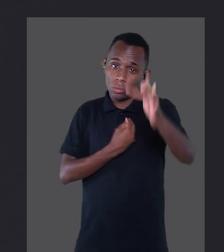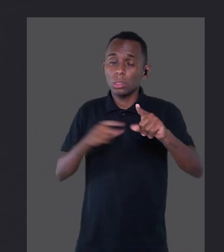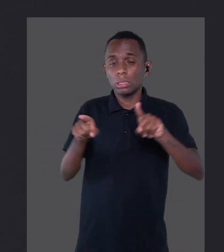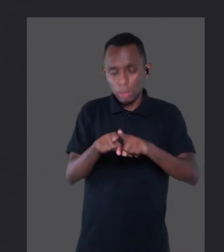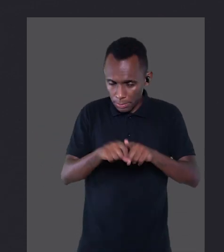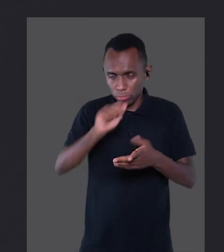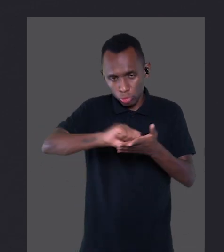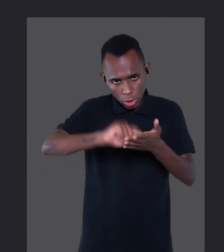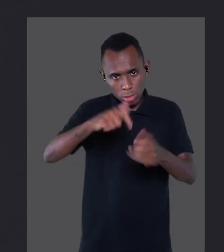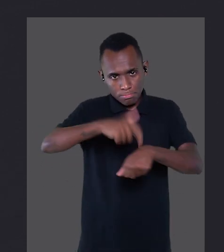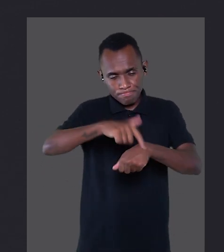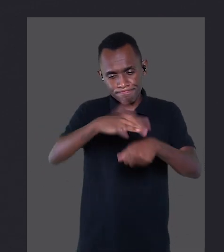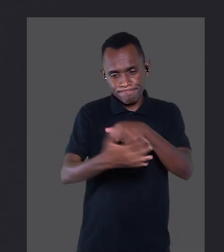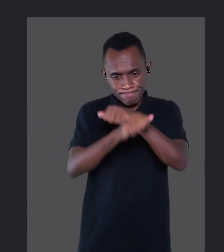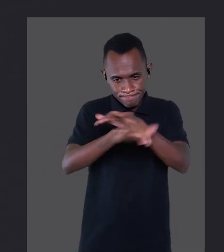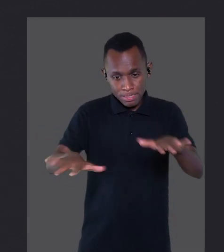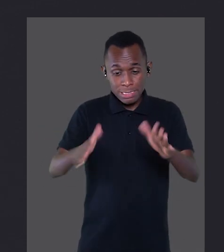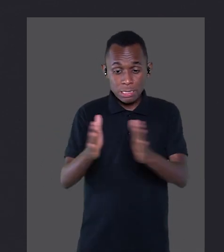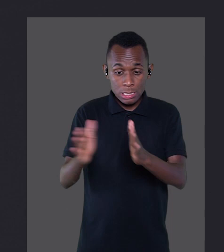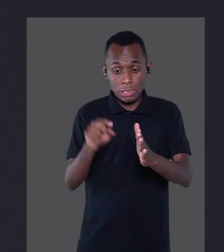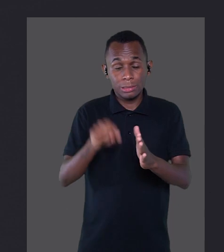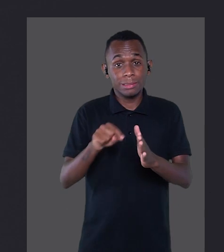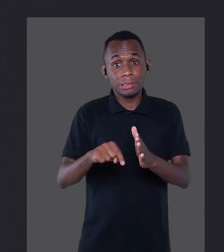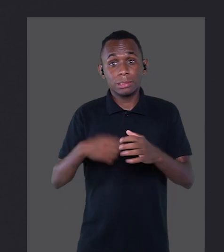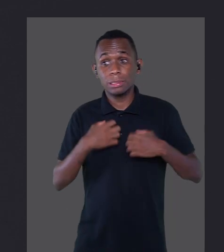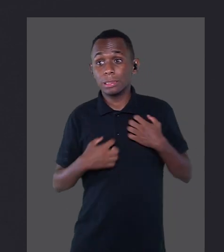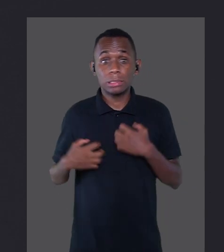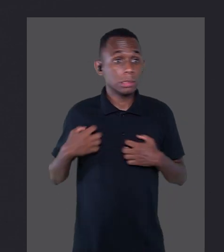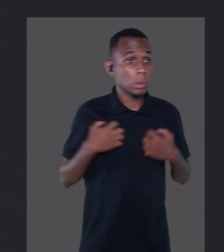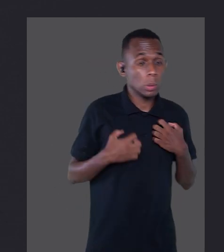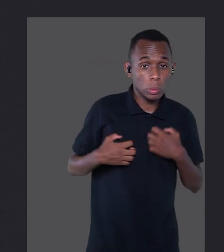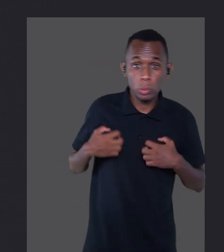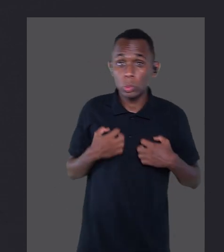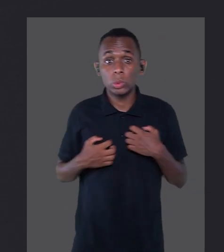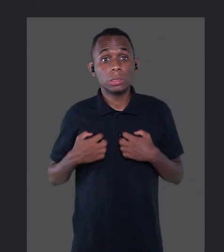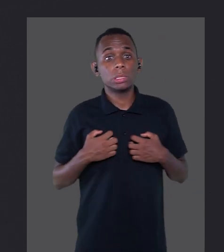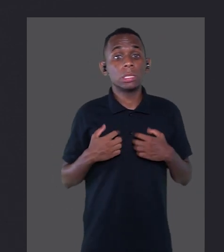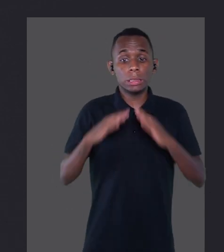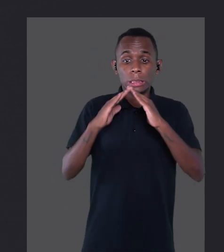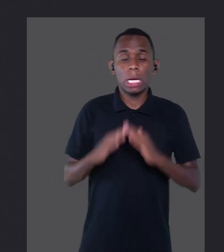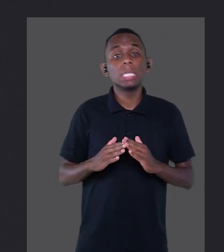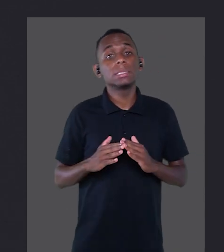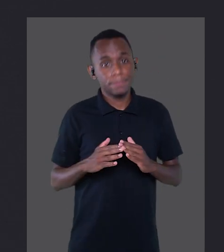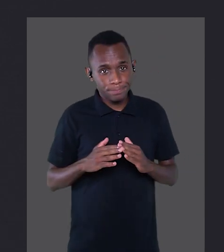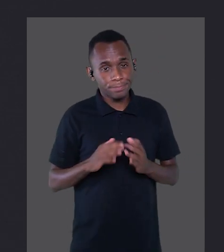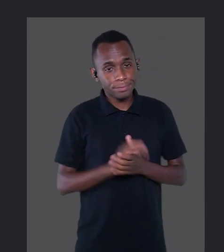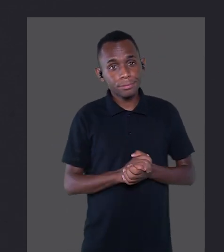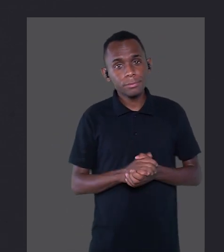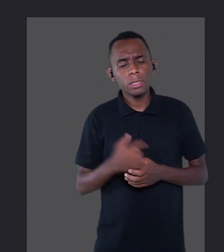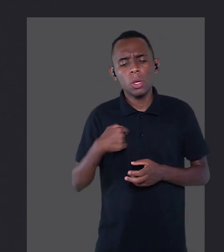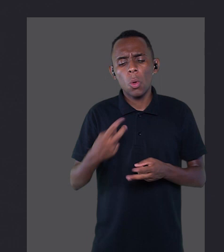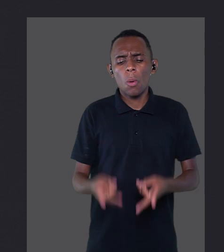pandemia, quando, naquele momento ali de angústia e tal, que eu já mencionei, de isolamento, né,